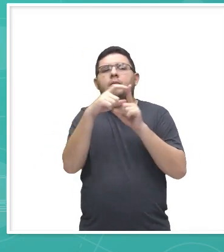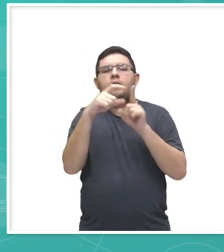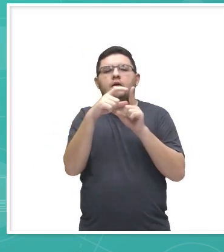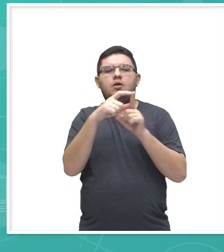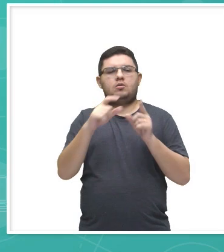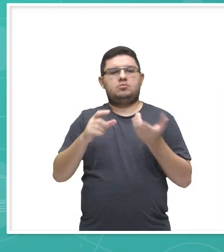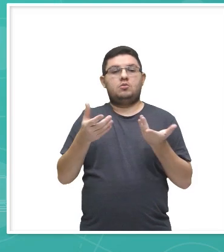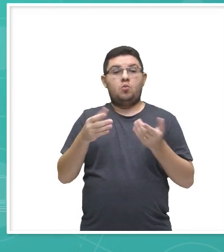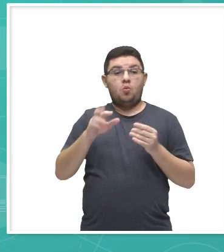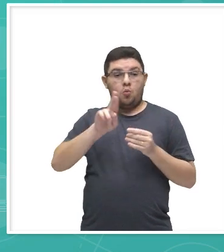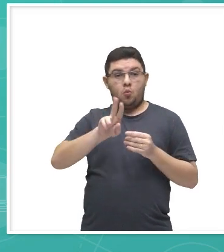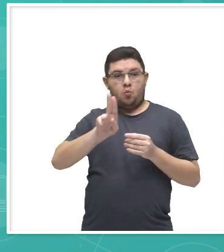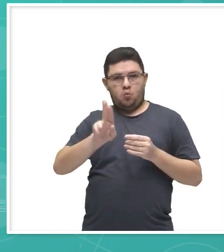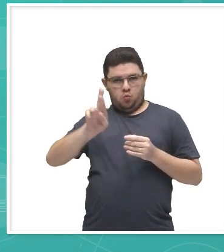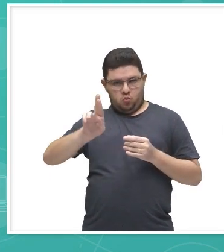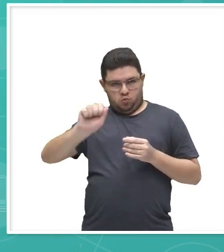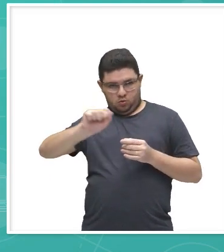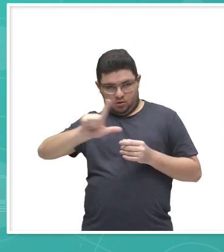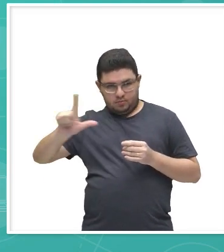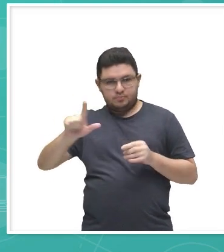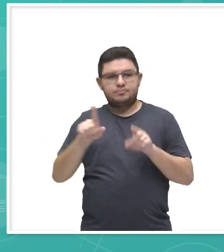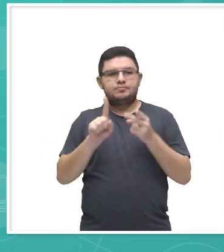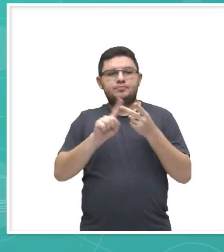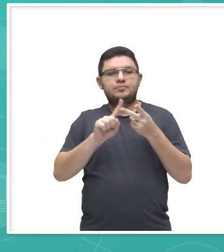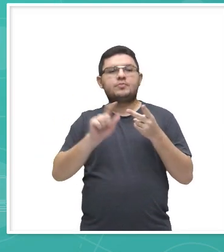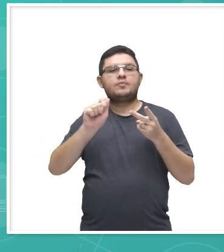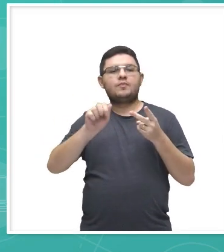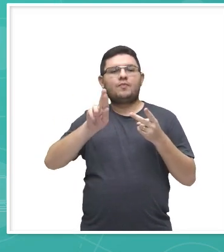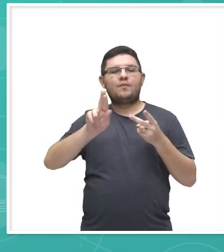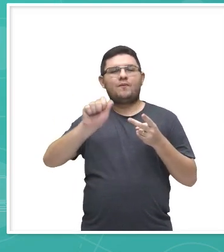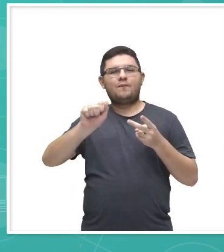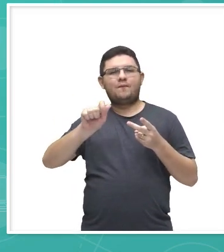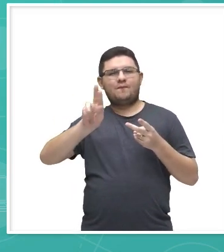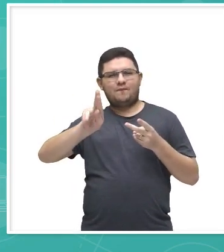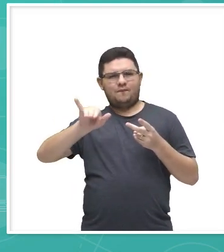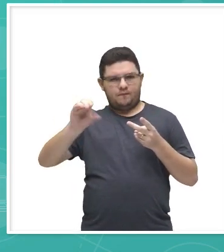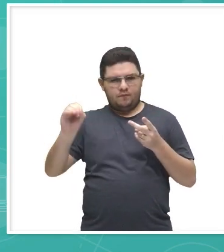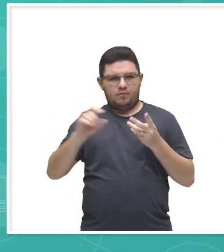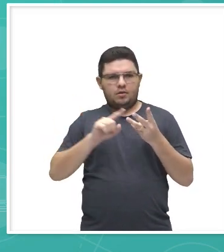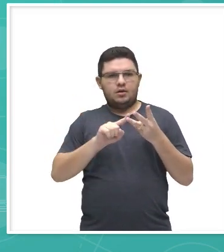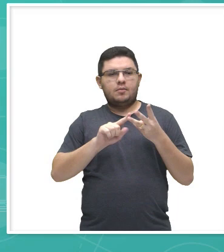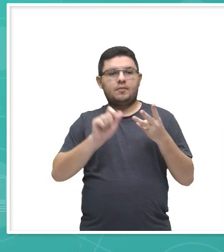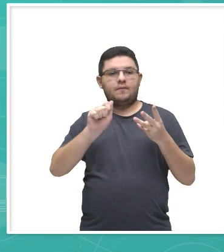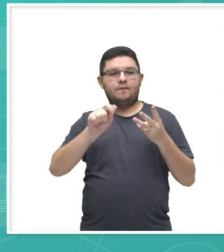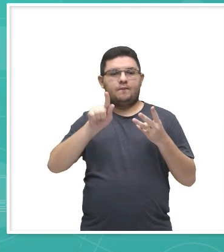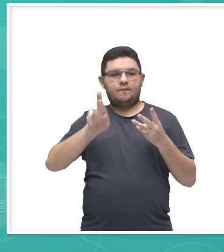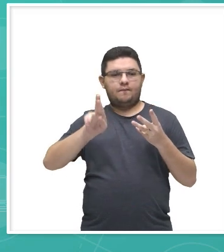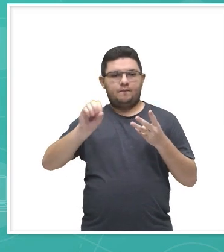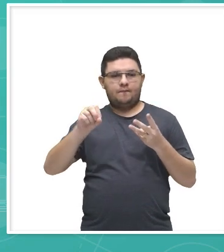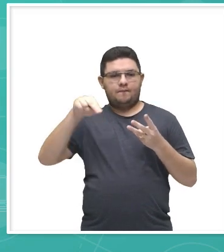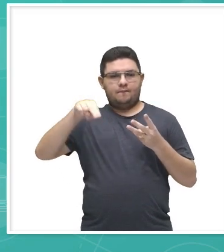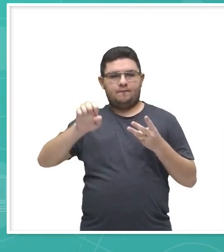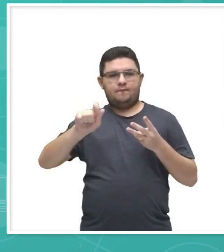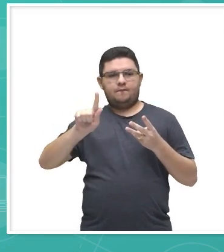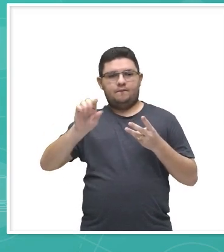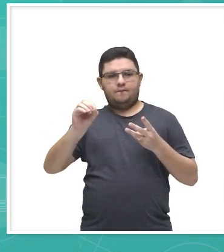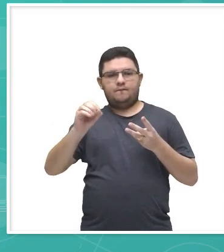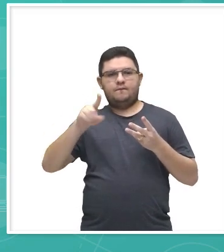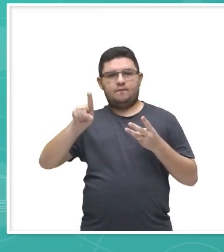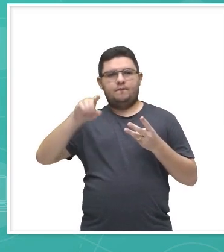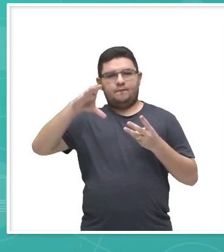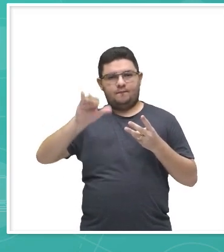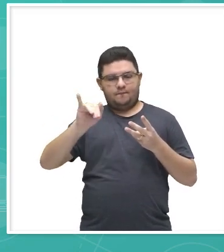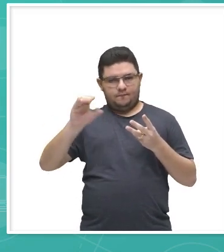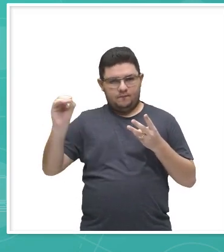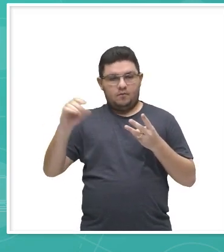do agrário e do agronegócio, né? E a gente vai ver também da agropecuária. Mas de início a gente tem aí o rural e de